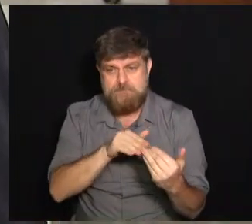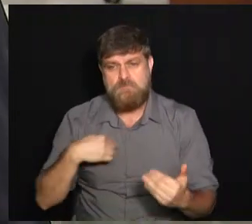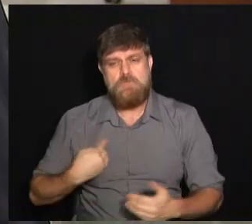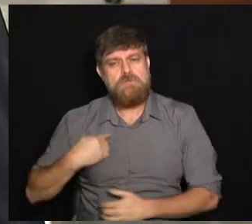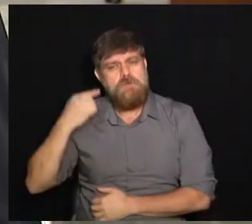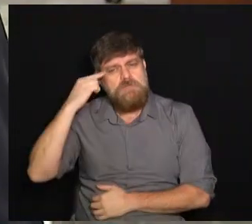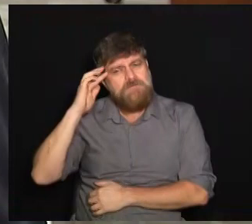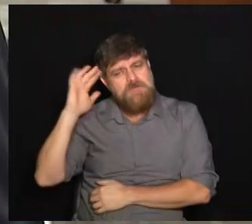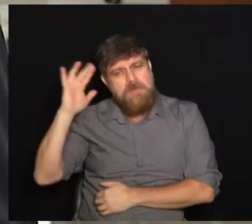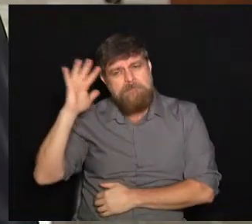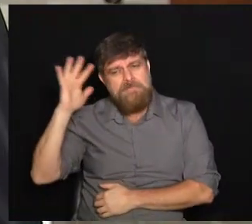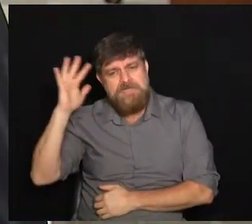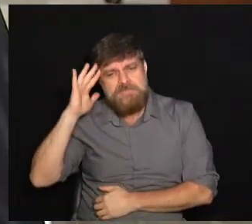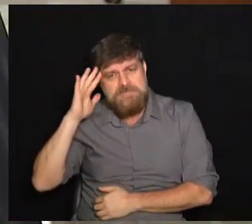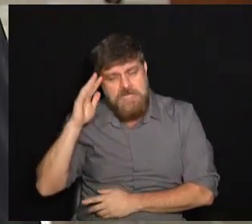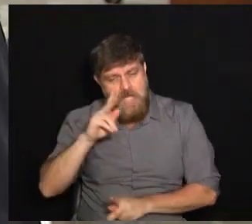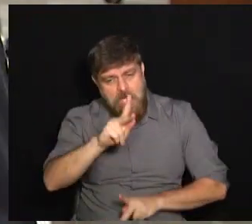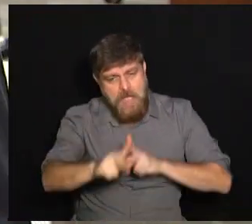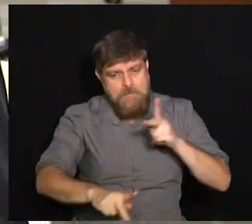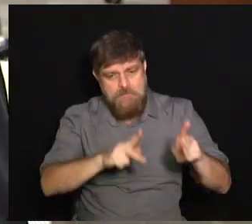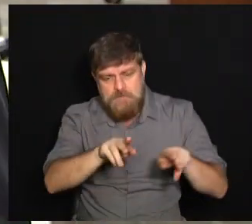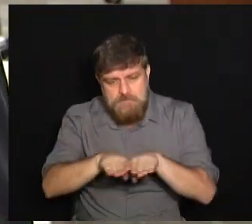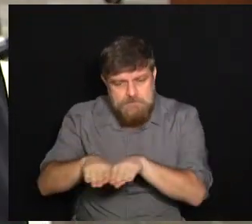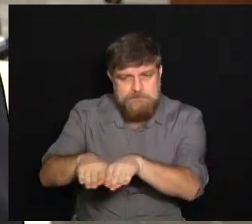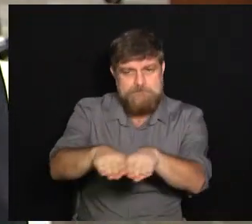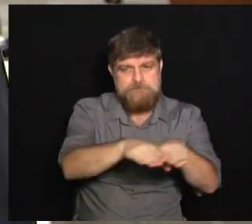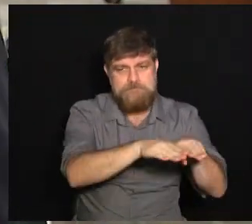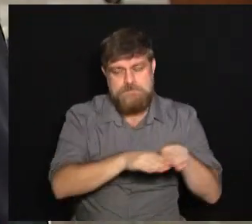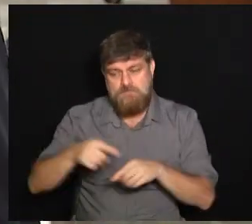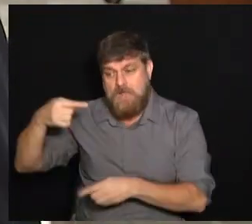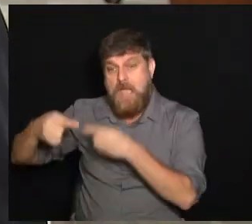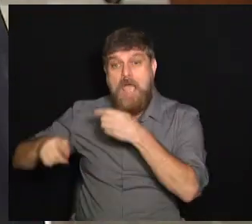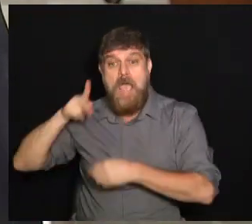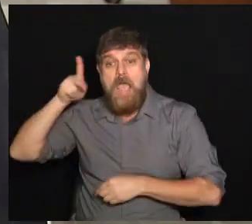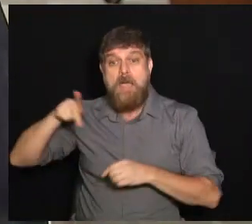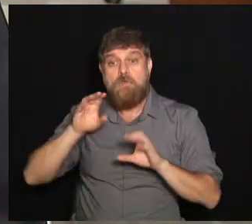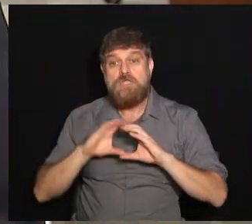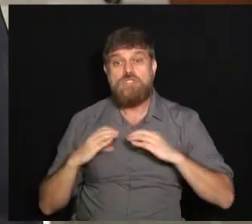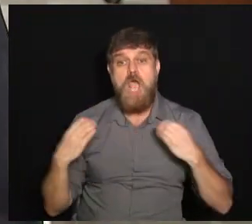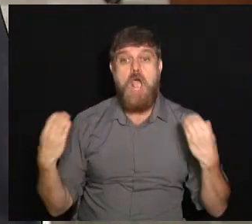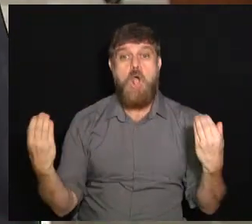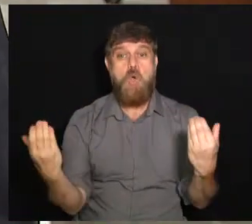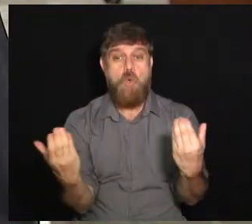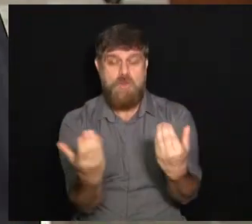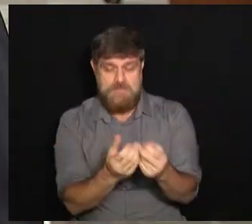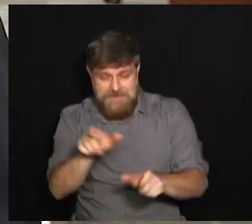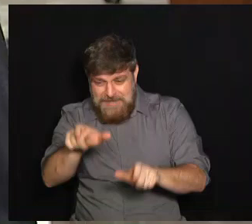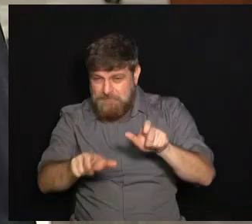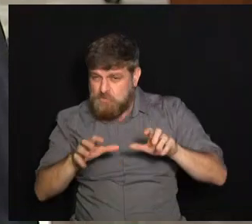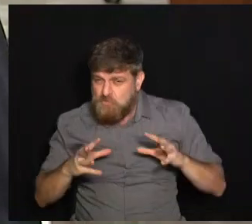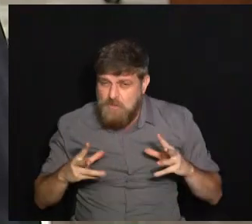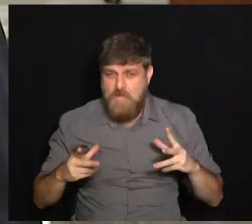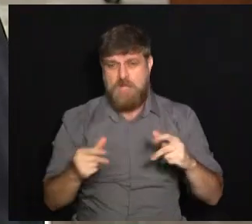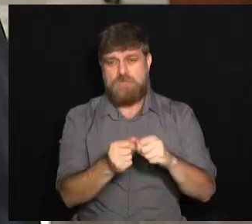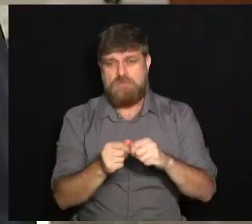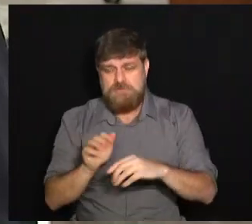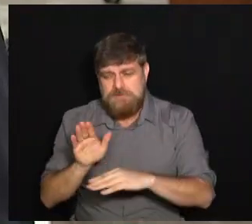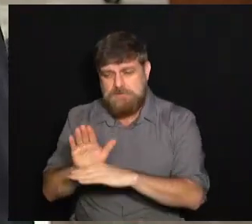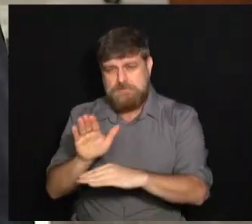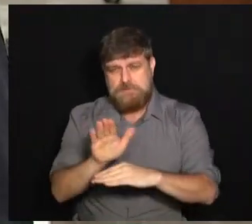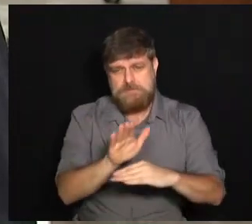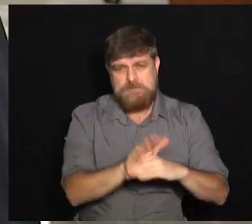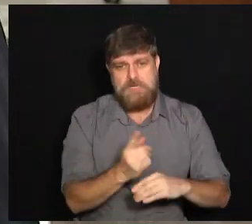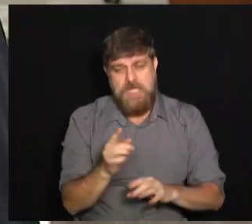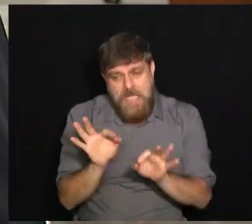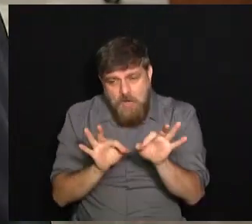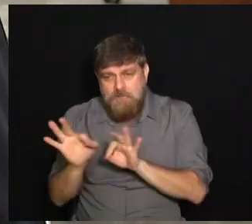pensar no bem comum, pensar na política do coletivo, né, onde todos possam ser favorecidos por um projeto